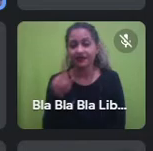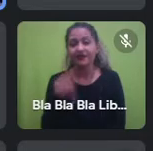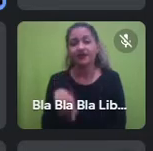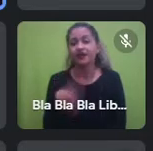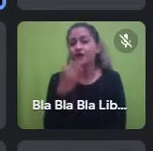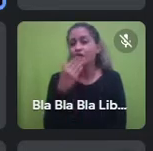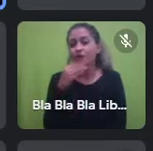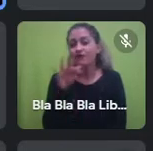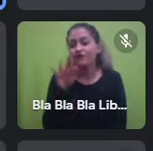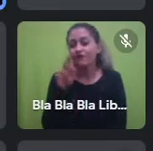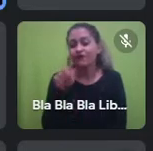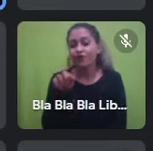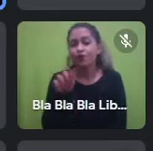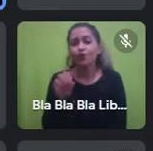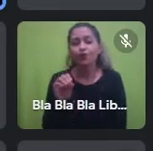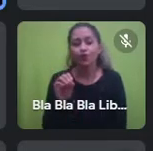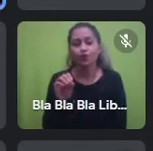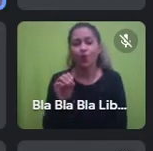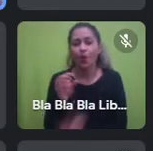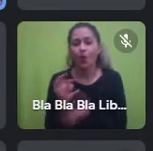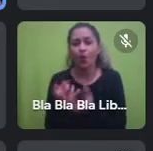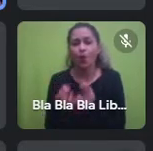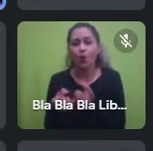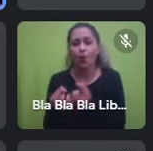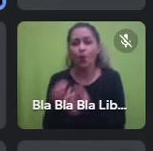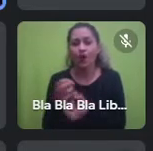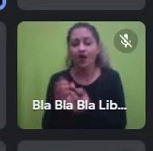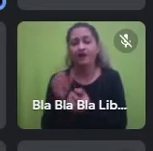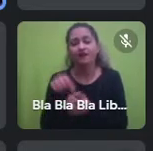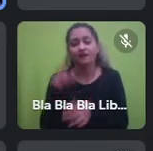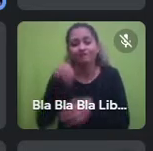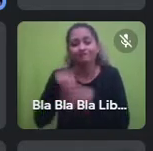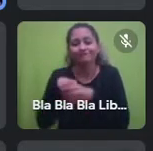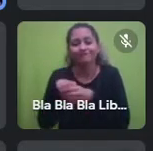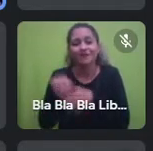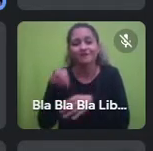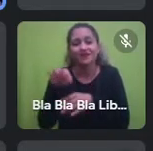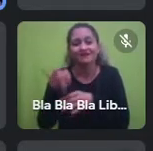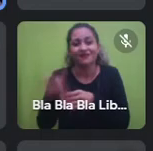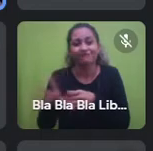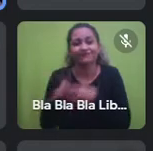No sedimento de fundo é onde eu tenho grande concentração de metais.